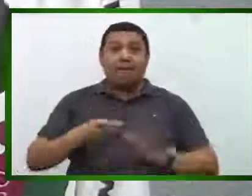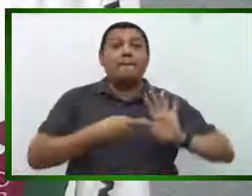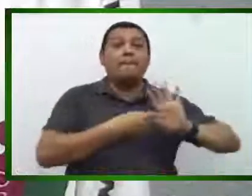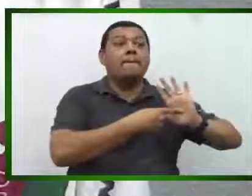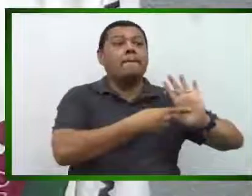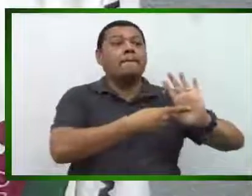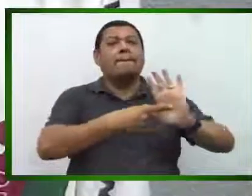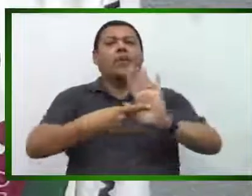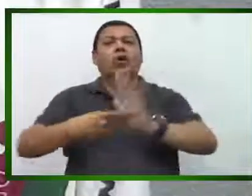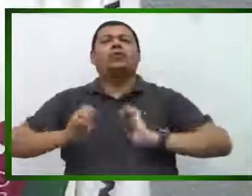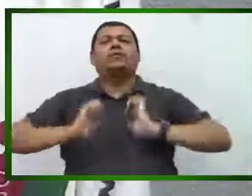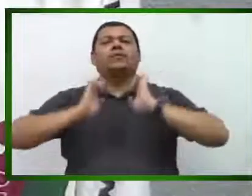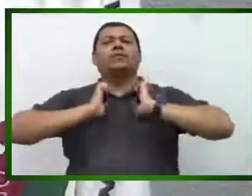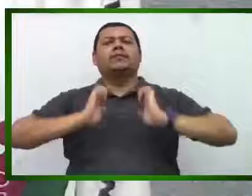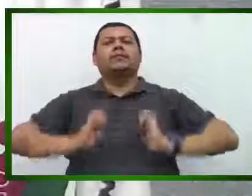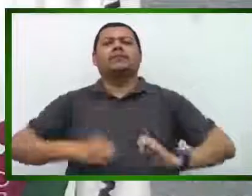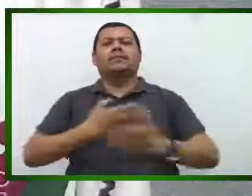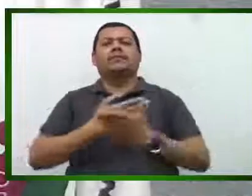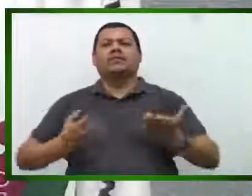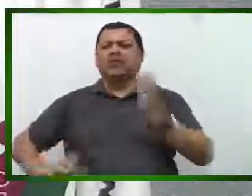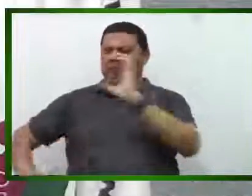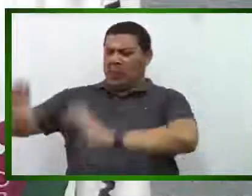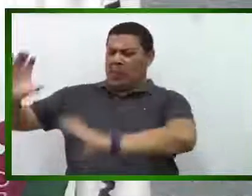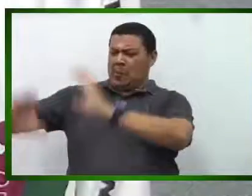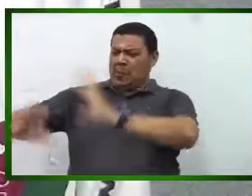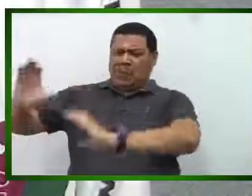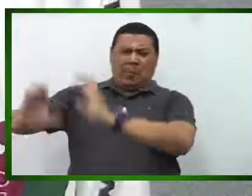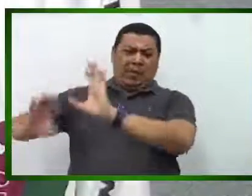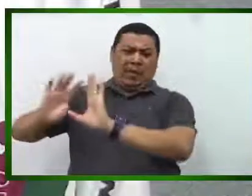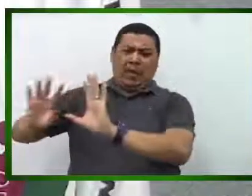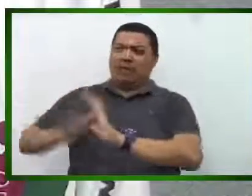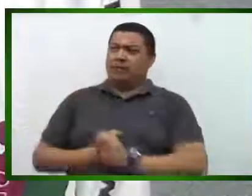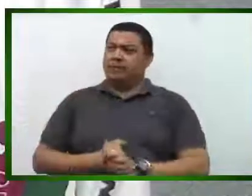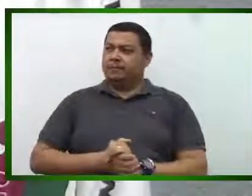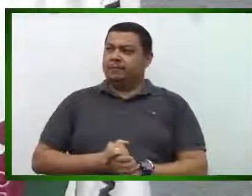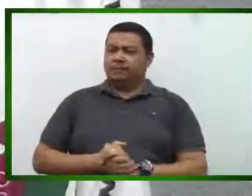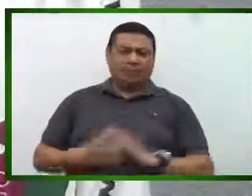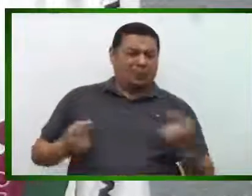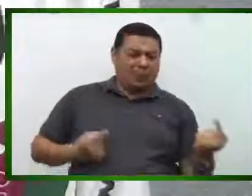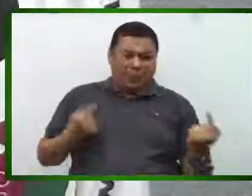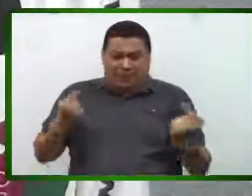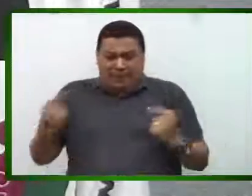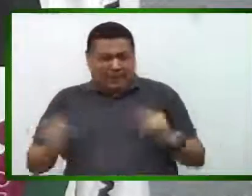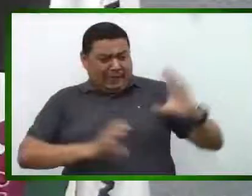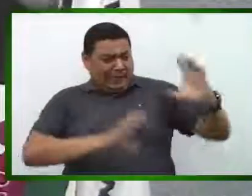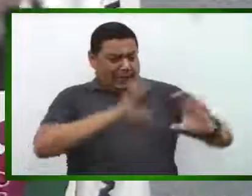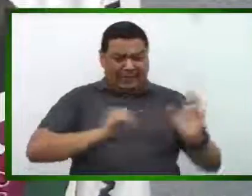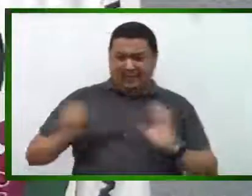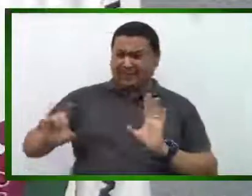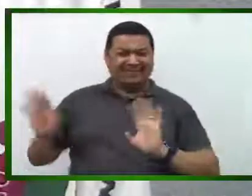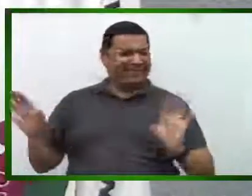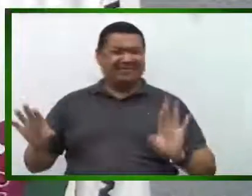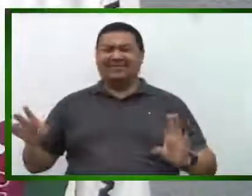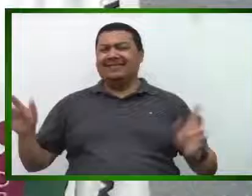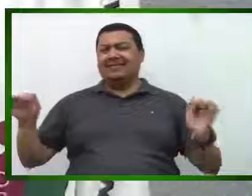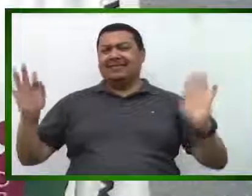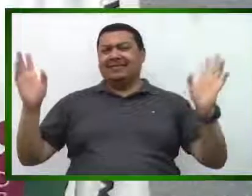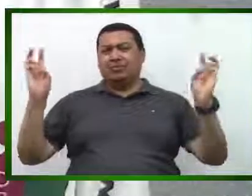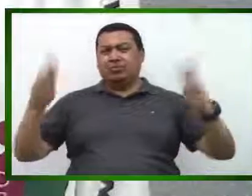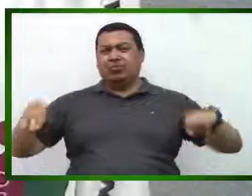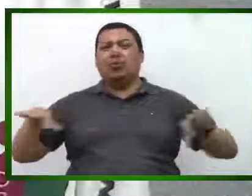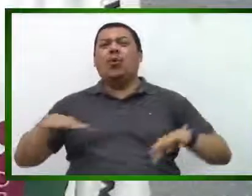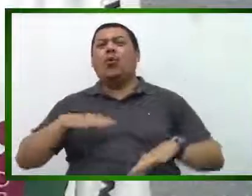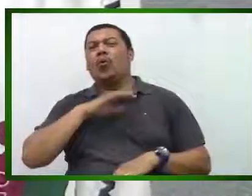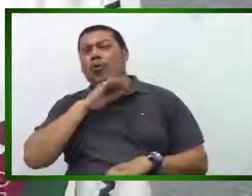transparência para o povo. Essas brigas que ficam dizendo para lá e para cá, isso não leva a nada. Porque